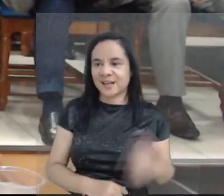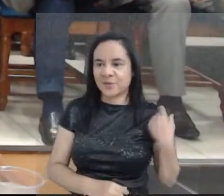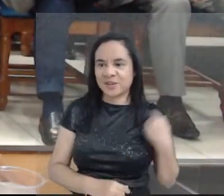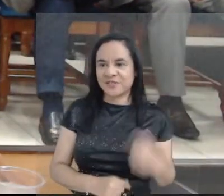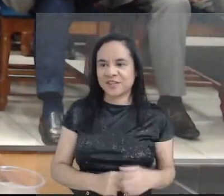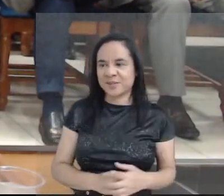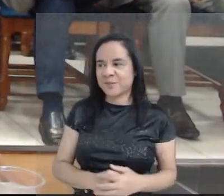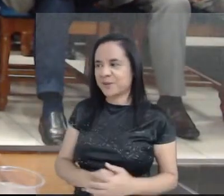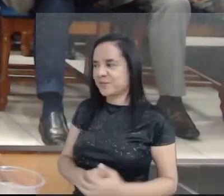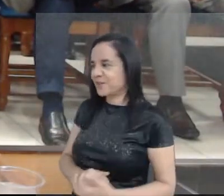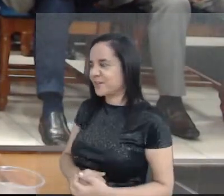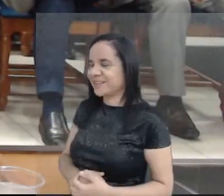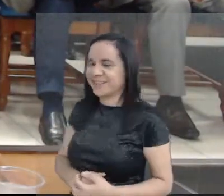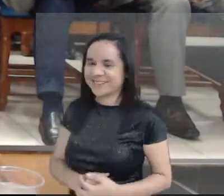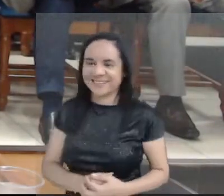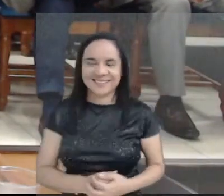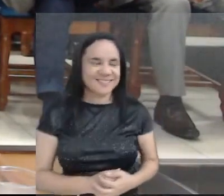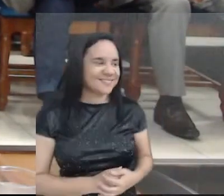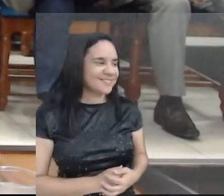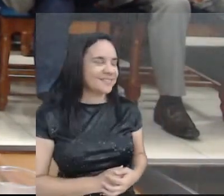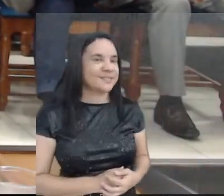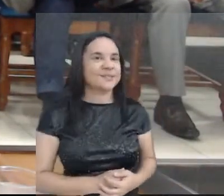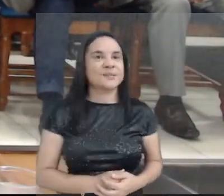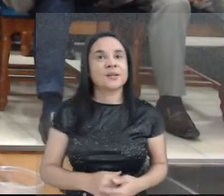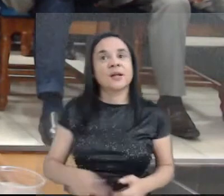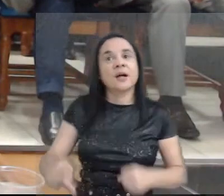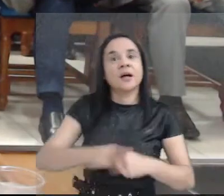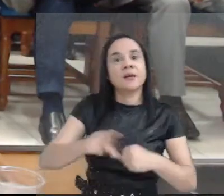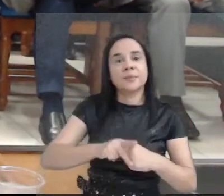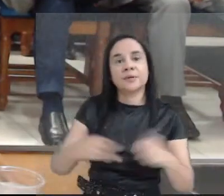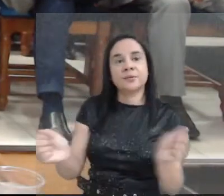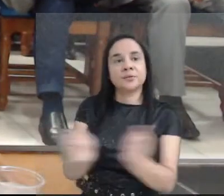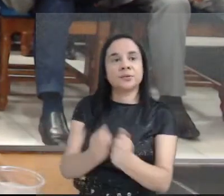formação. Então veja que Pedro e os apóstolos